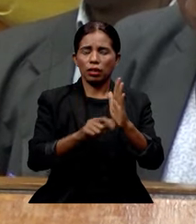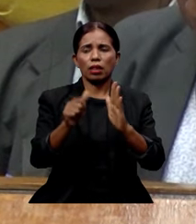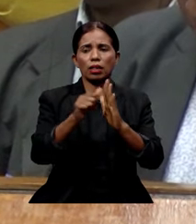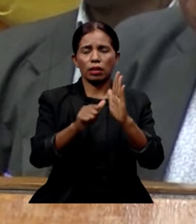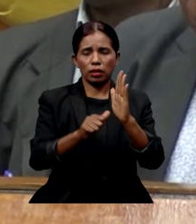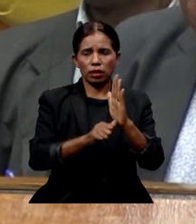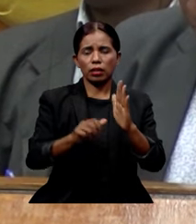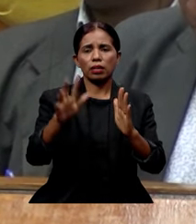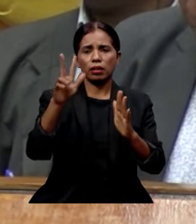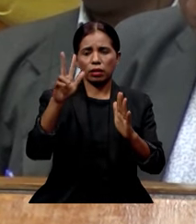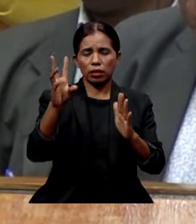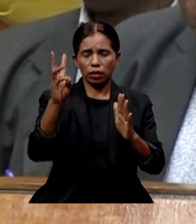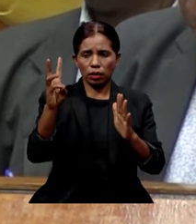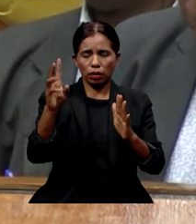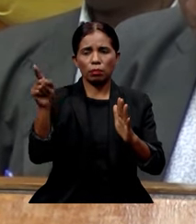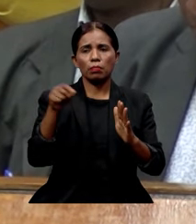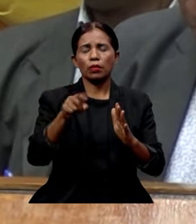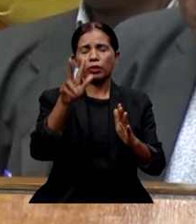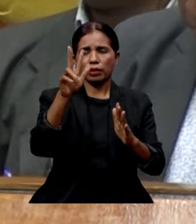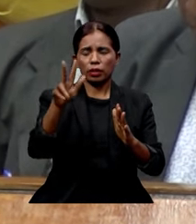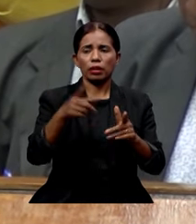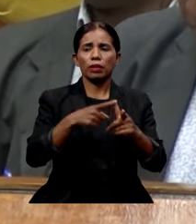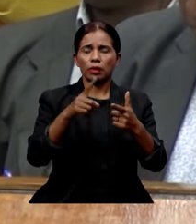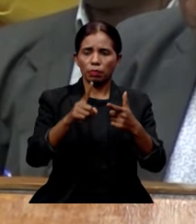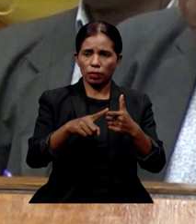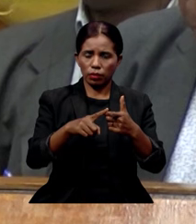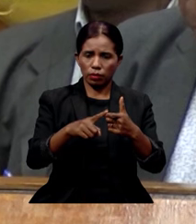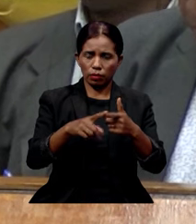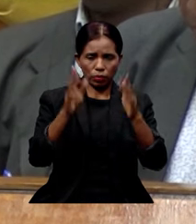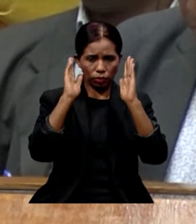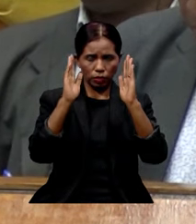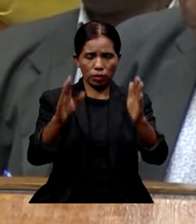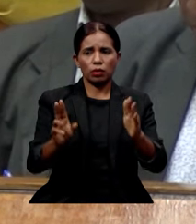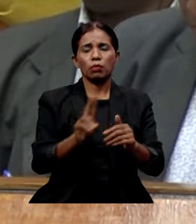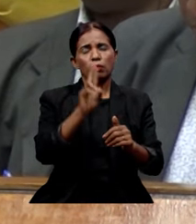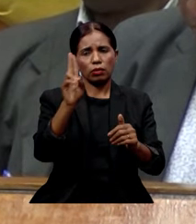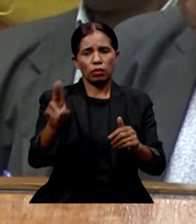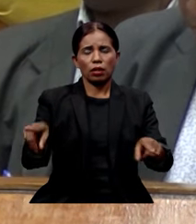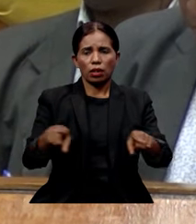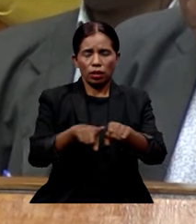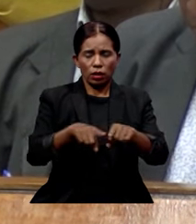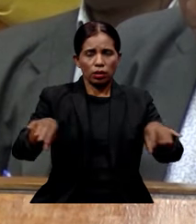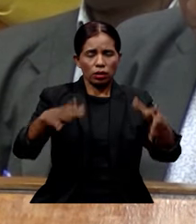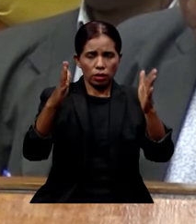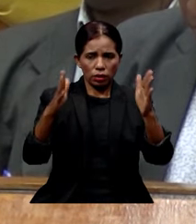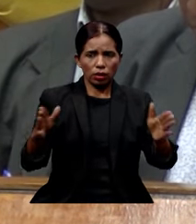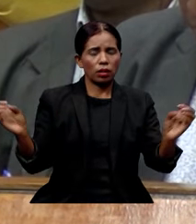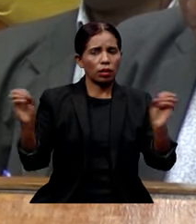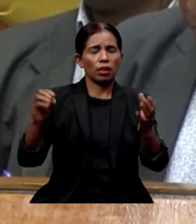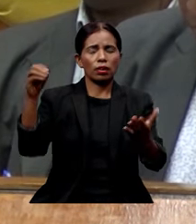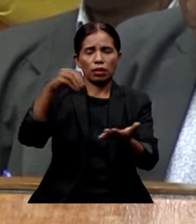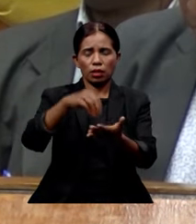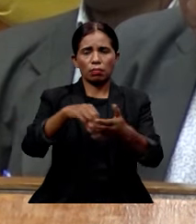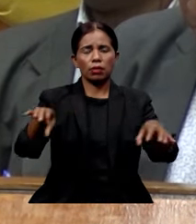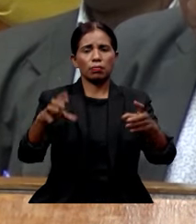e ponto 3 dehan se depois de entrada em vigor maka anessa funcionar do estado la tama serviço durante